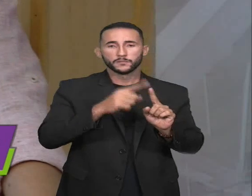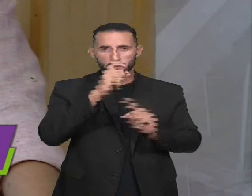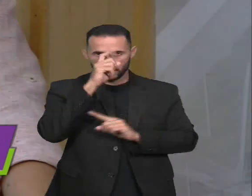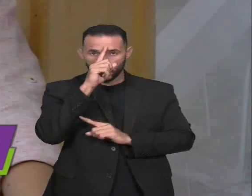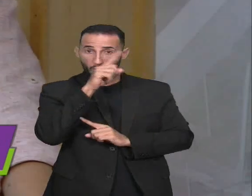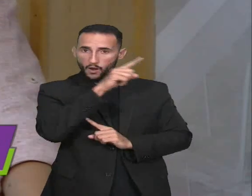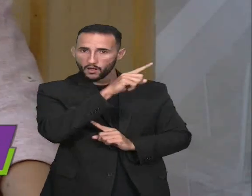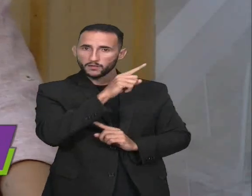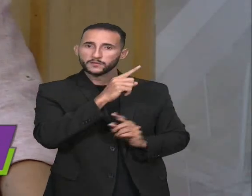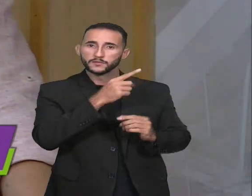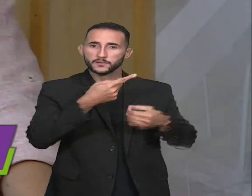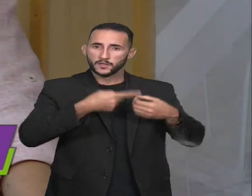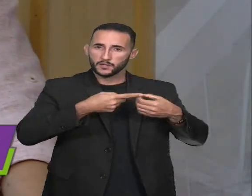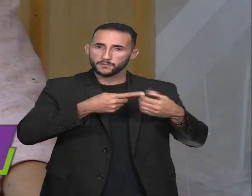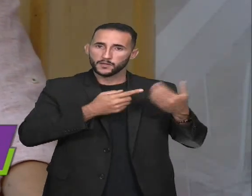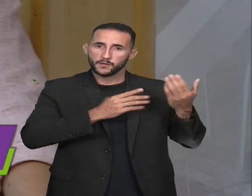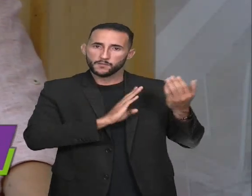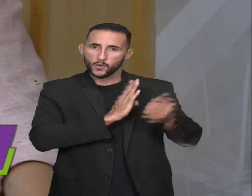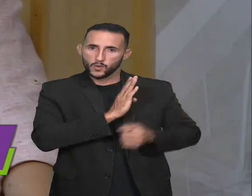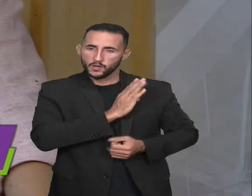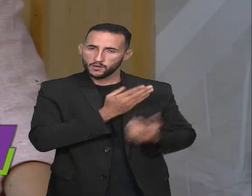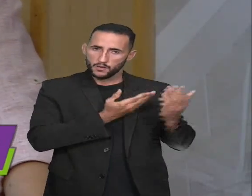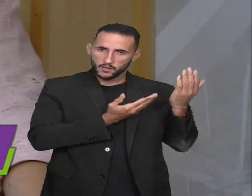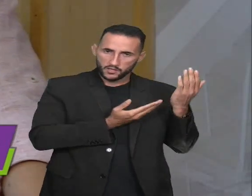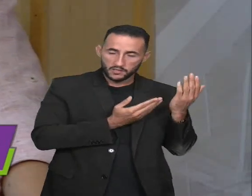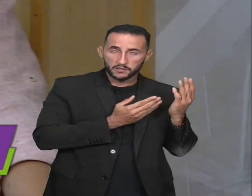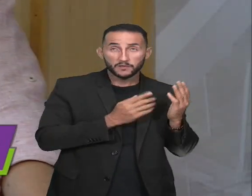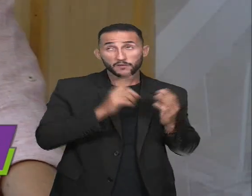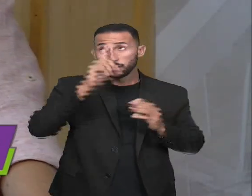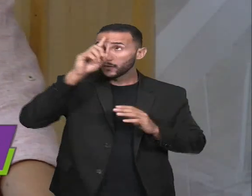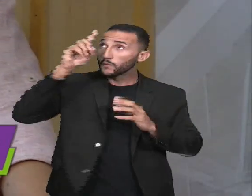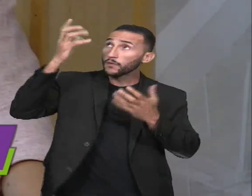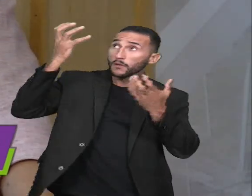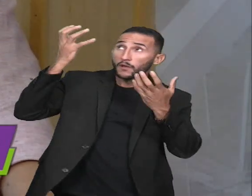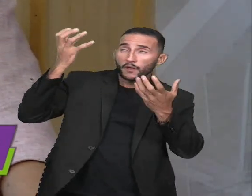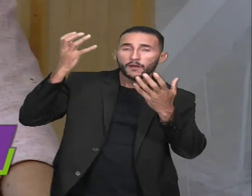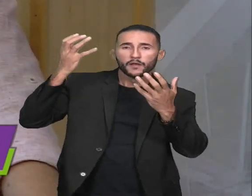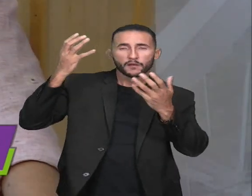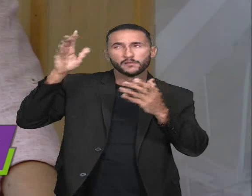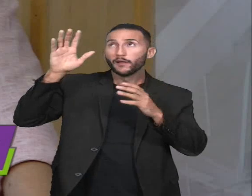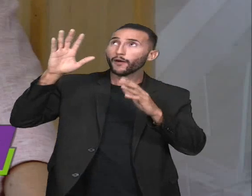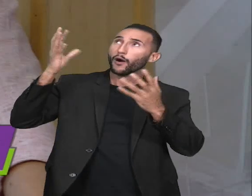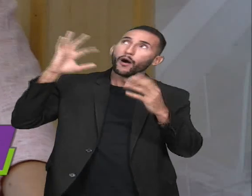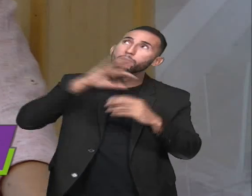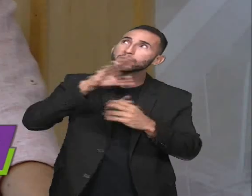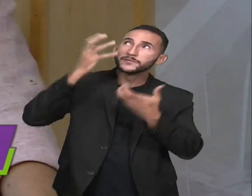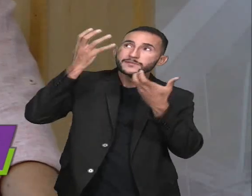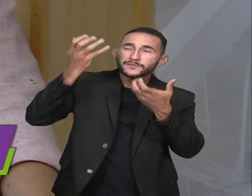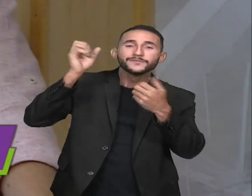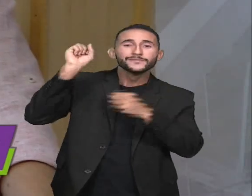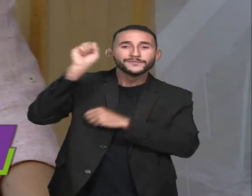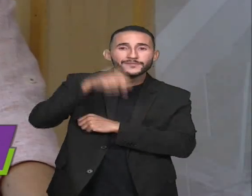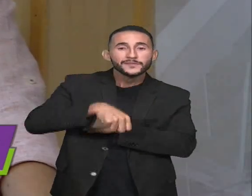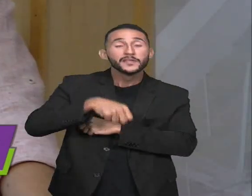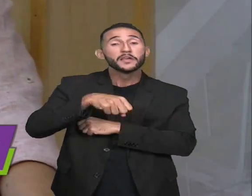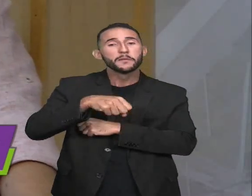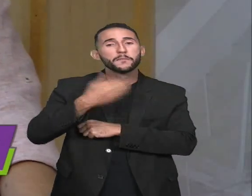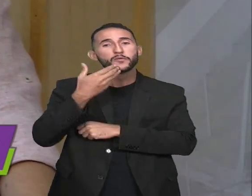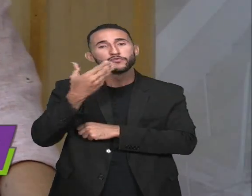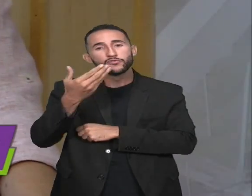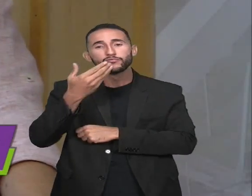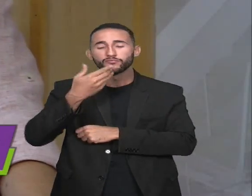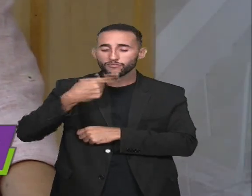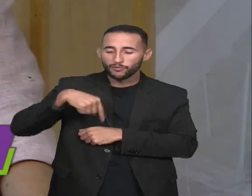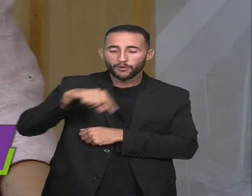se Deus quiser ele quer é um pedido não só meu como todos os vereadores do deputado Rogério Santos Deputado Gerson pessoa e também do nosso